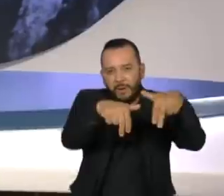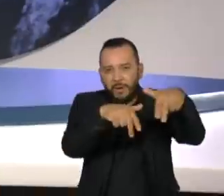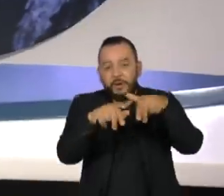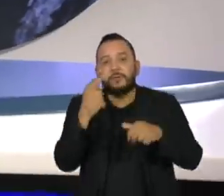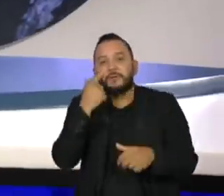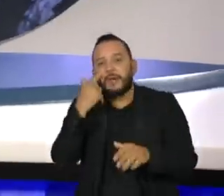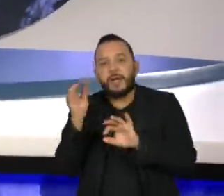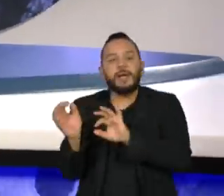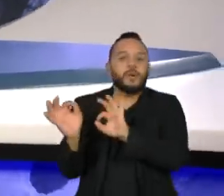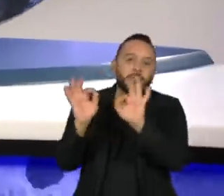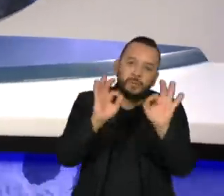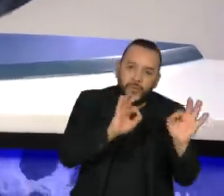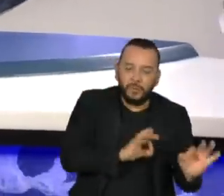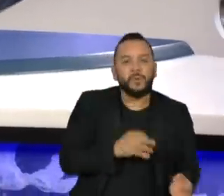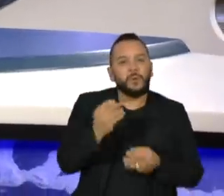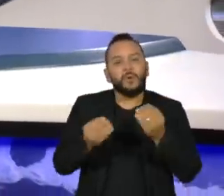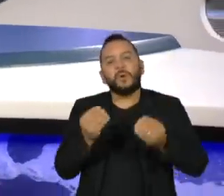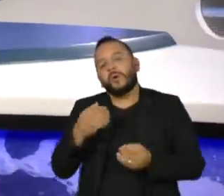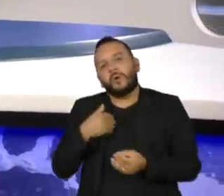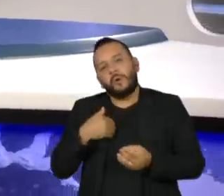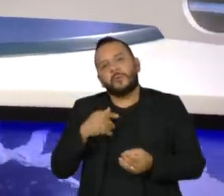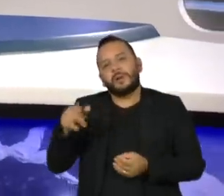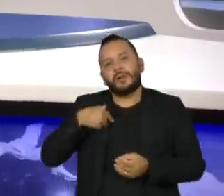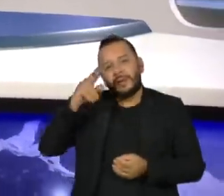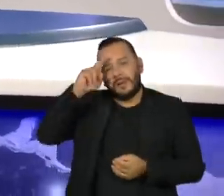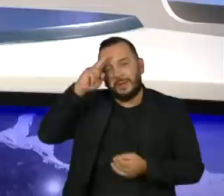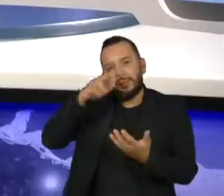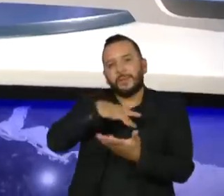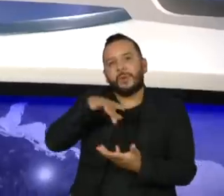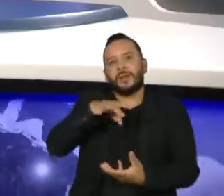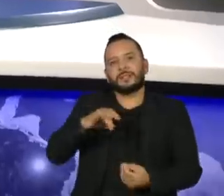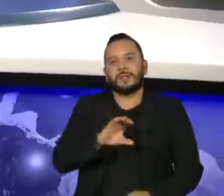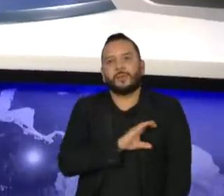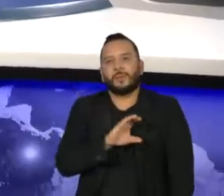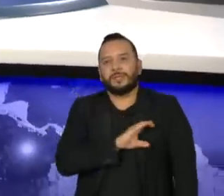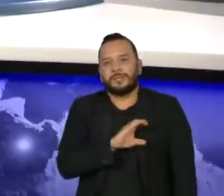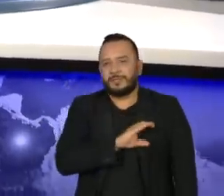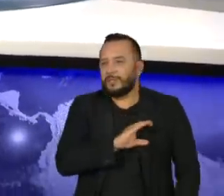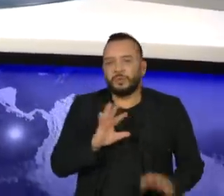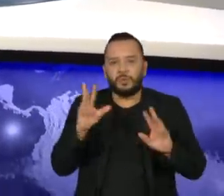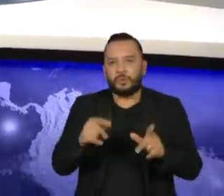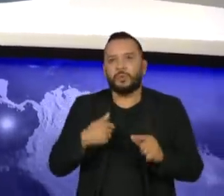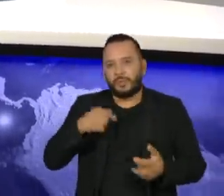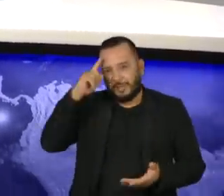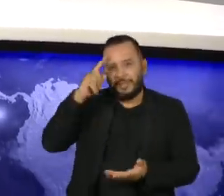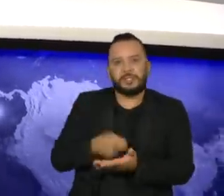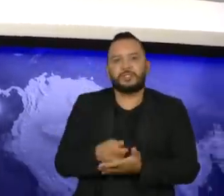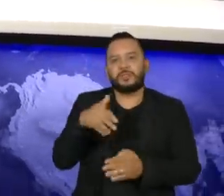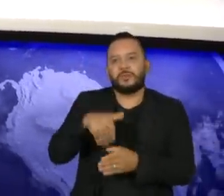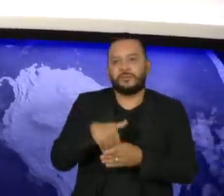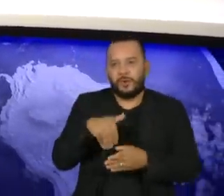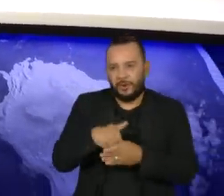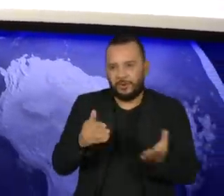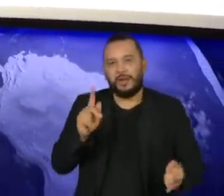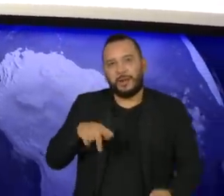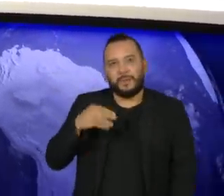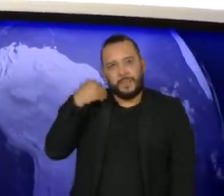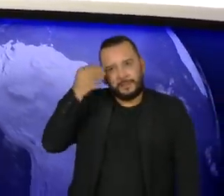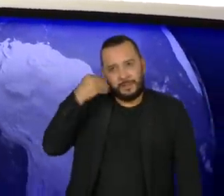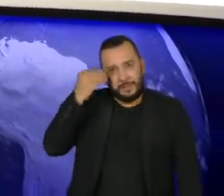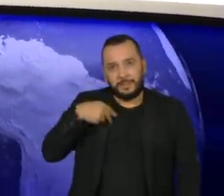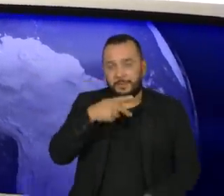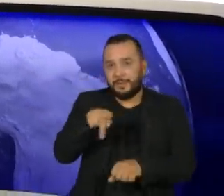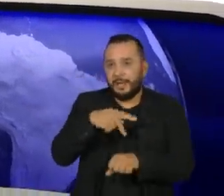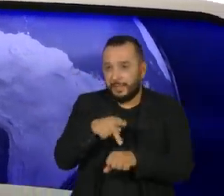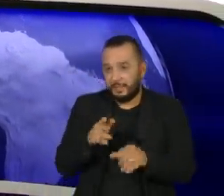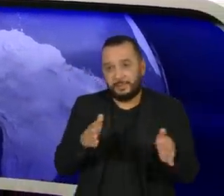e as palavras do Sócrates ao lembrar da democracia corintiana, onde tudo era decidido no voto. Uma experiência única quando o país estava